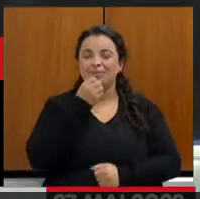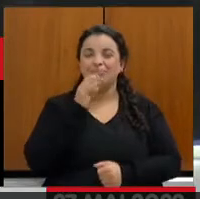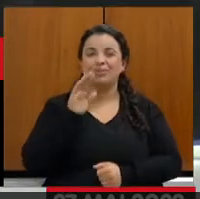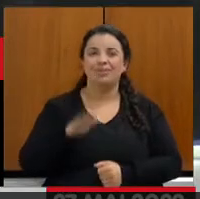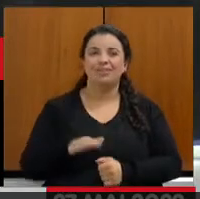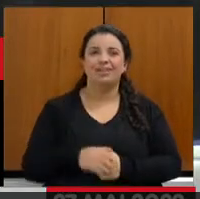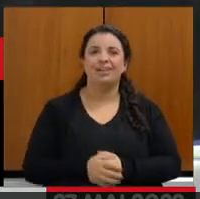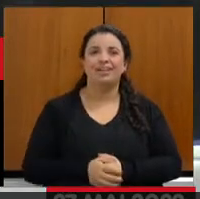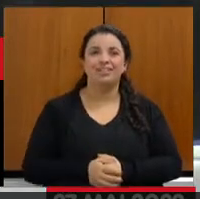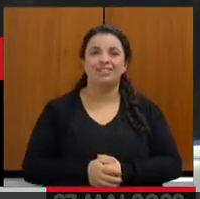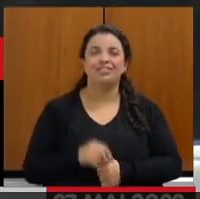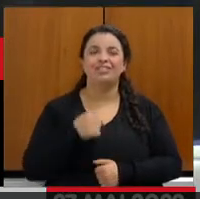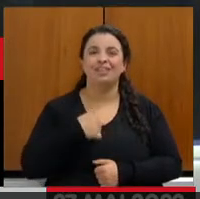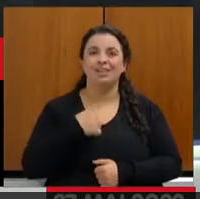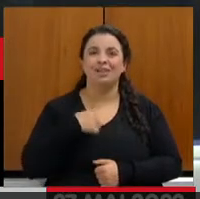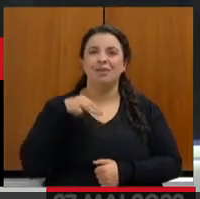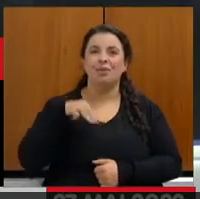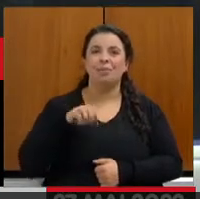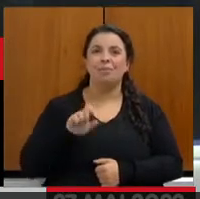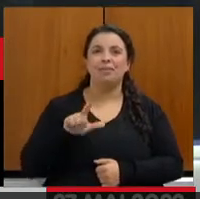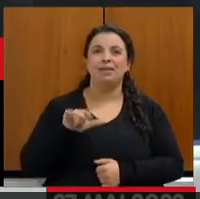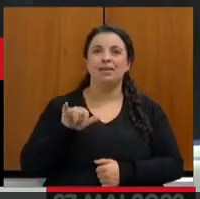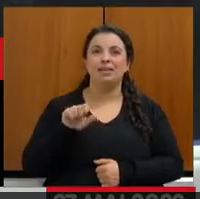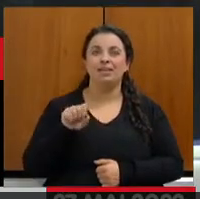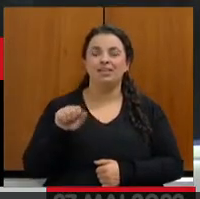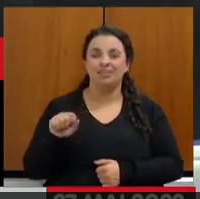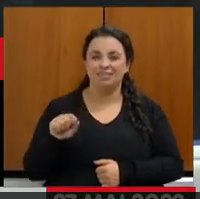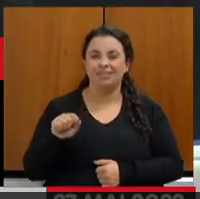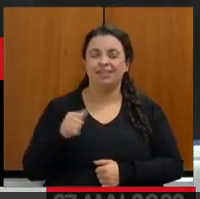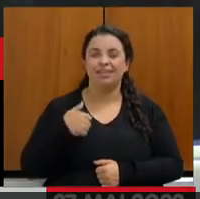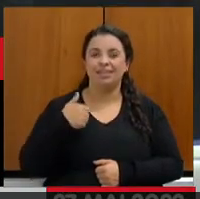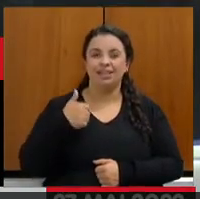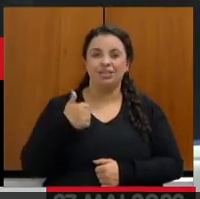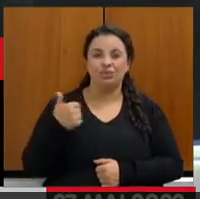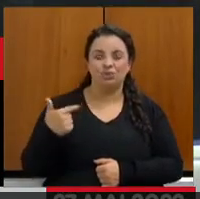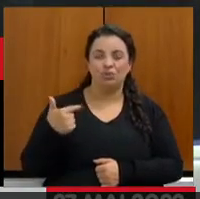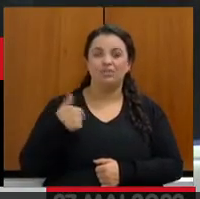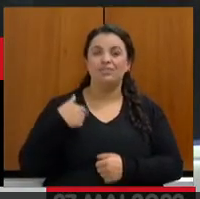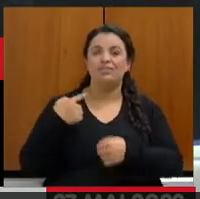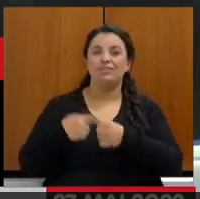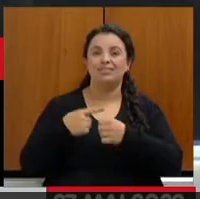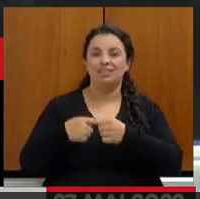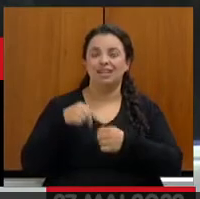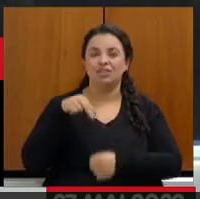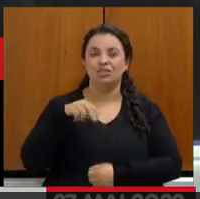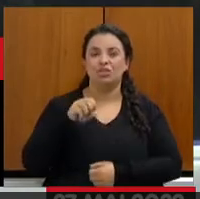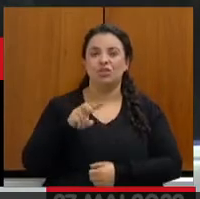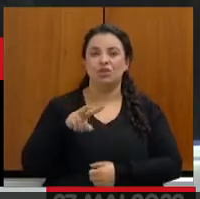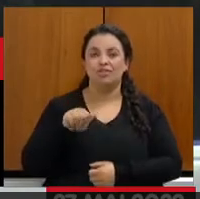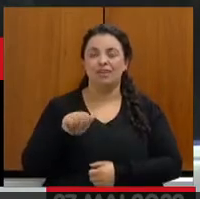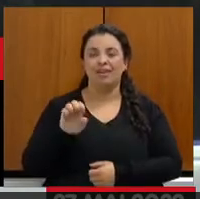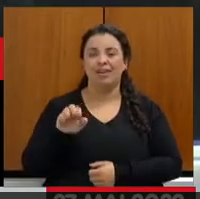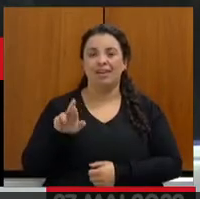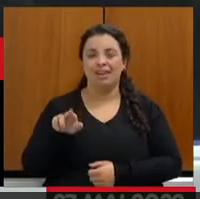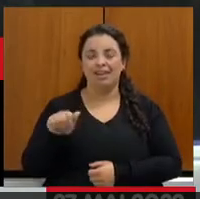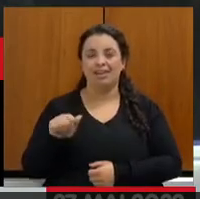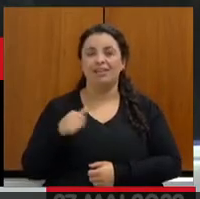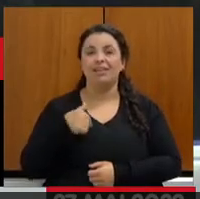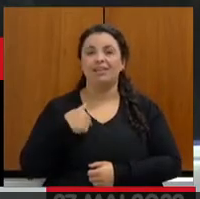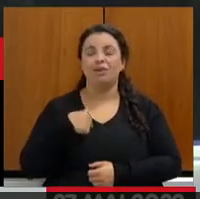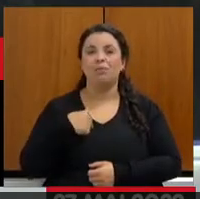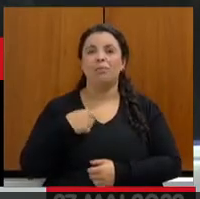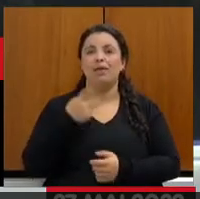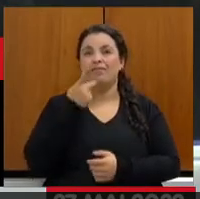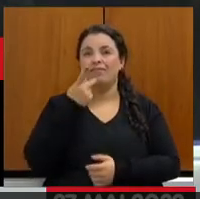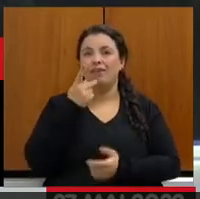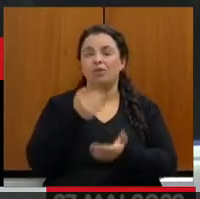como Ana Paula disse a sua Melissa tenho 12 anos e sou de Nova Era bom vou iniciar meu assunto falando que é uma grande